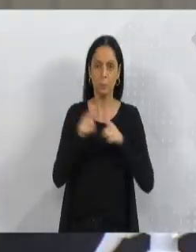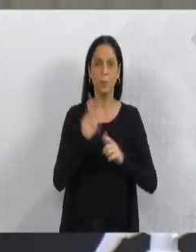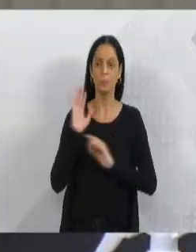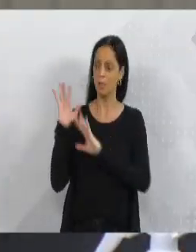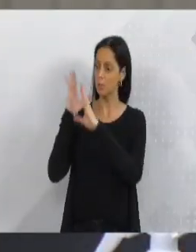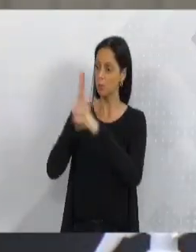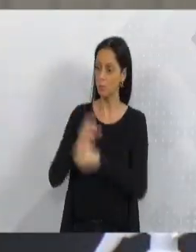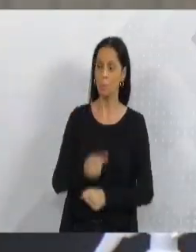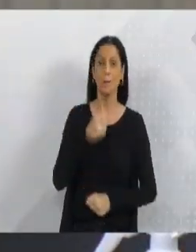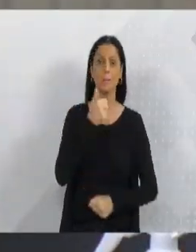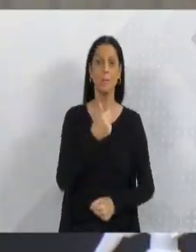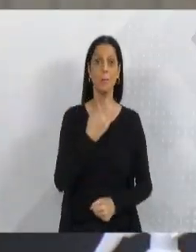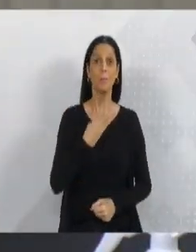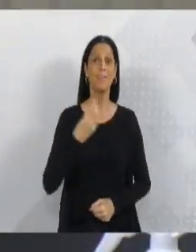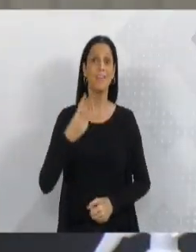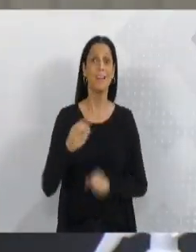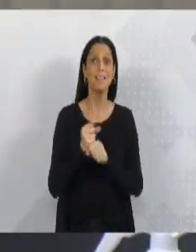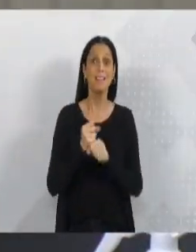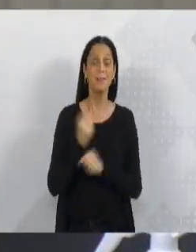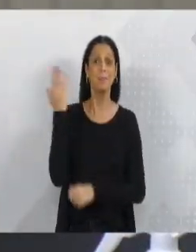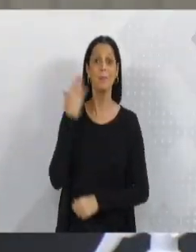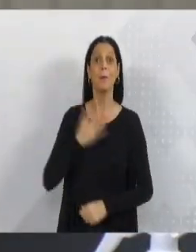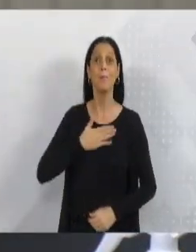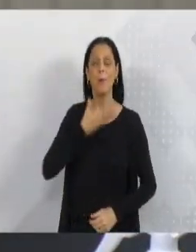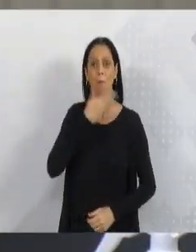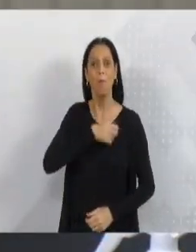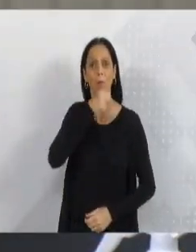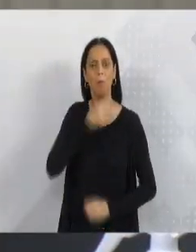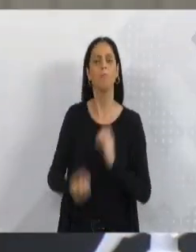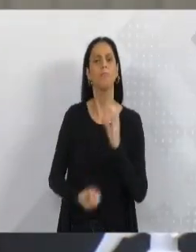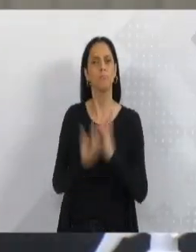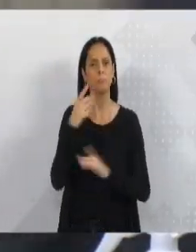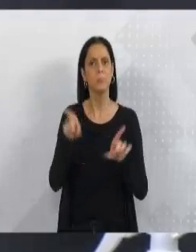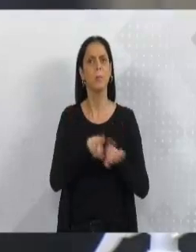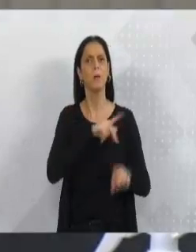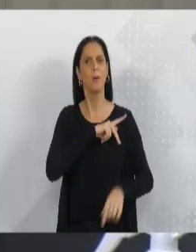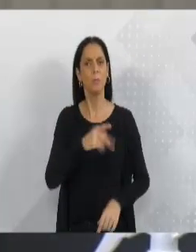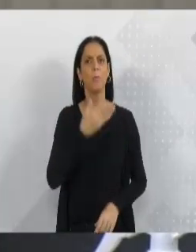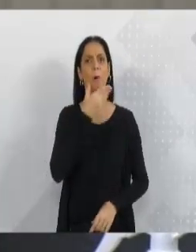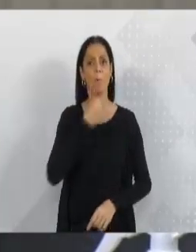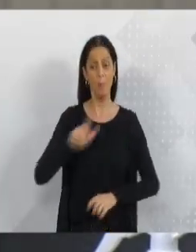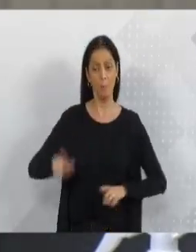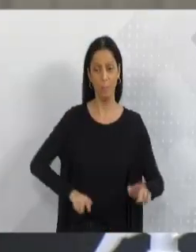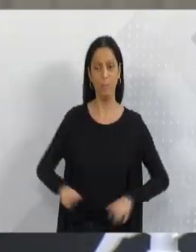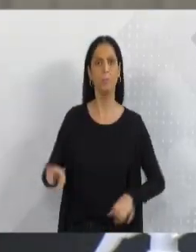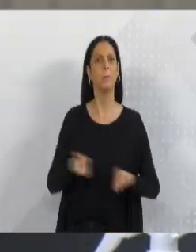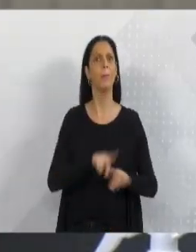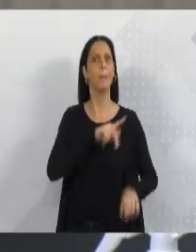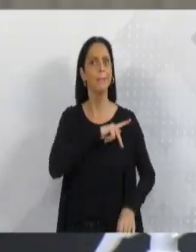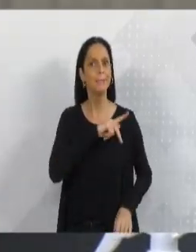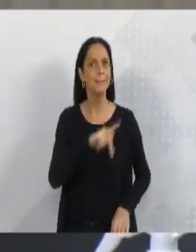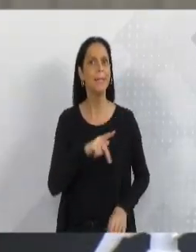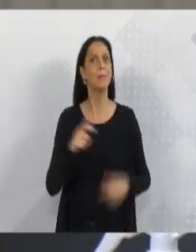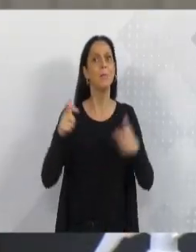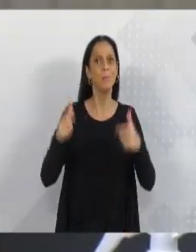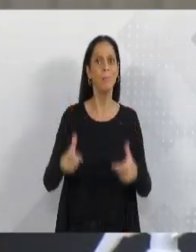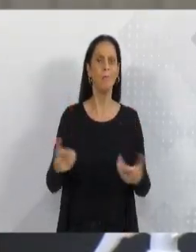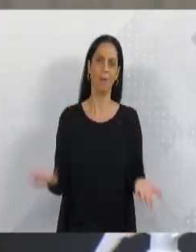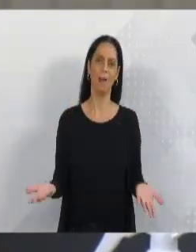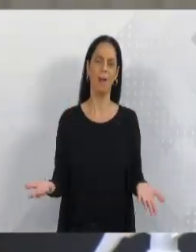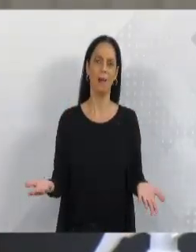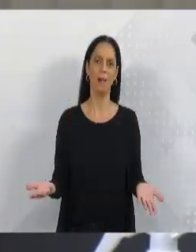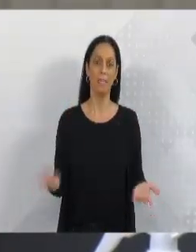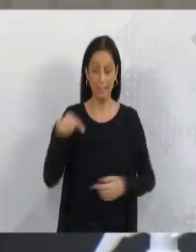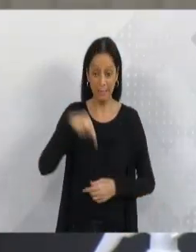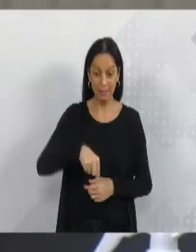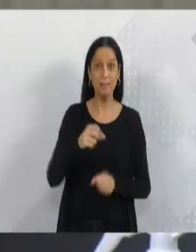anos, onde meu avô foi fundador, foi presidente, onde o primo do meu pai foi presidente. E, inclusive,